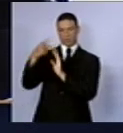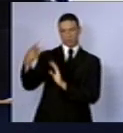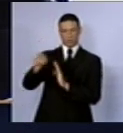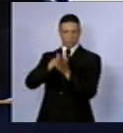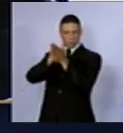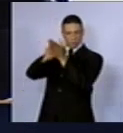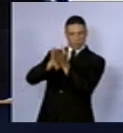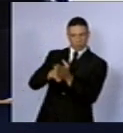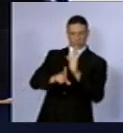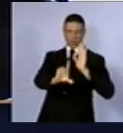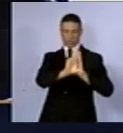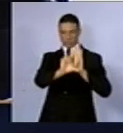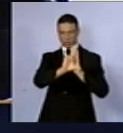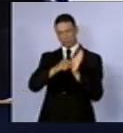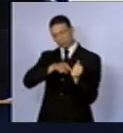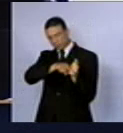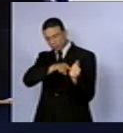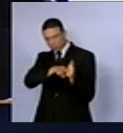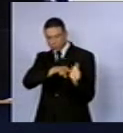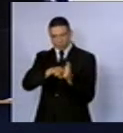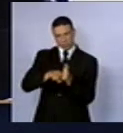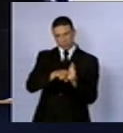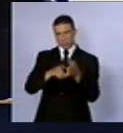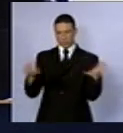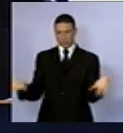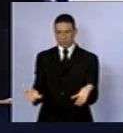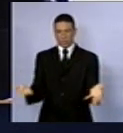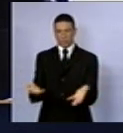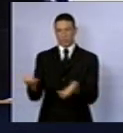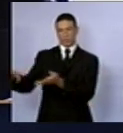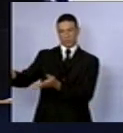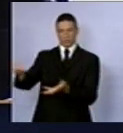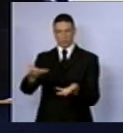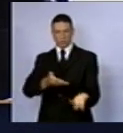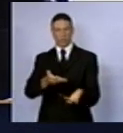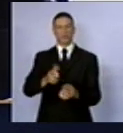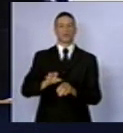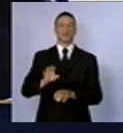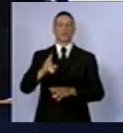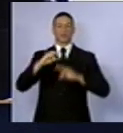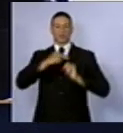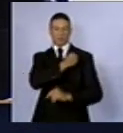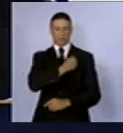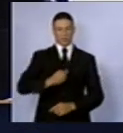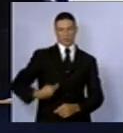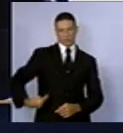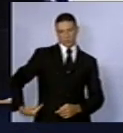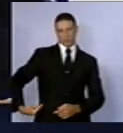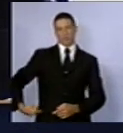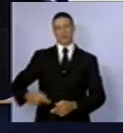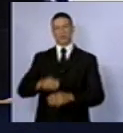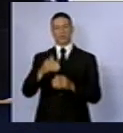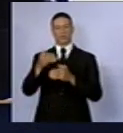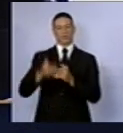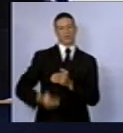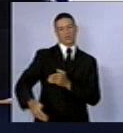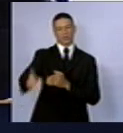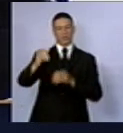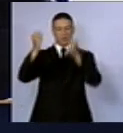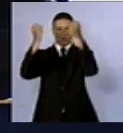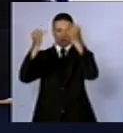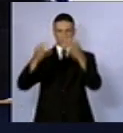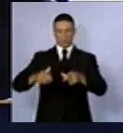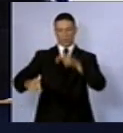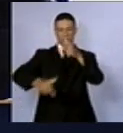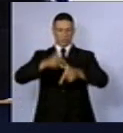da lei e após a oitiva do ministério público nesta abertura iniciaremos os nossos